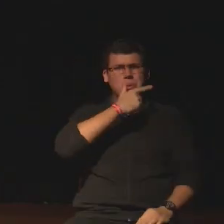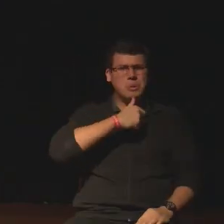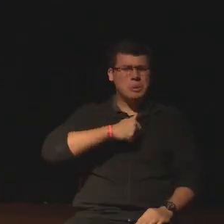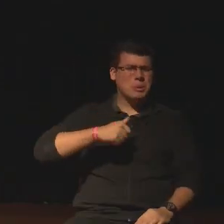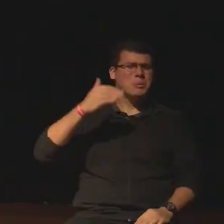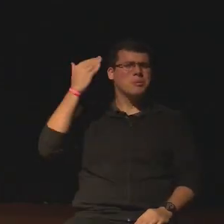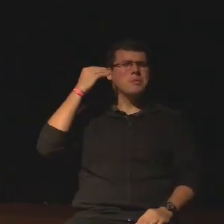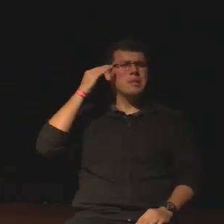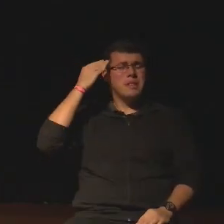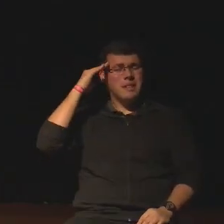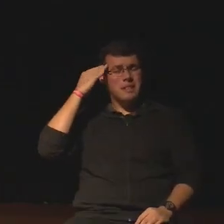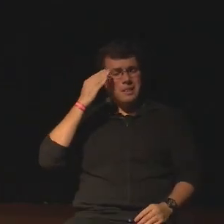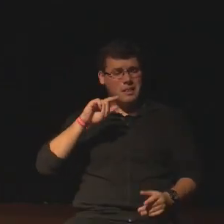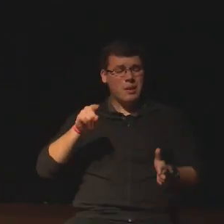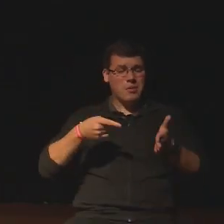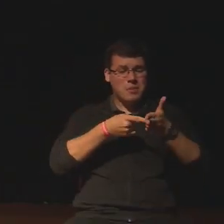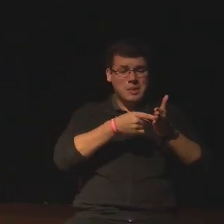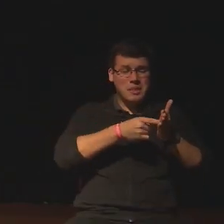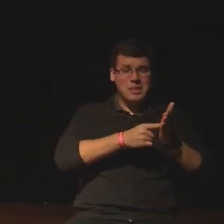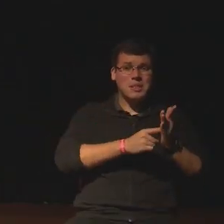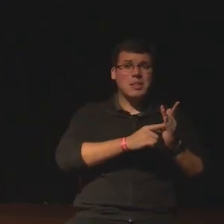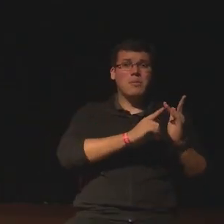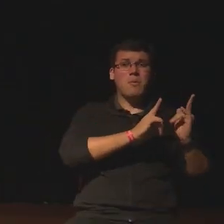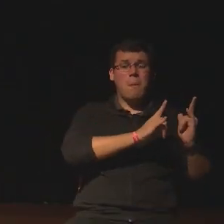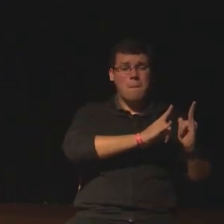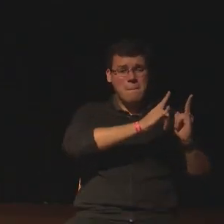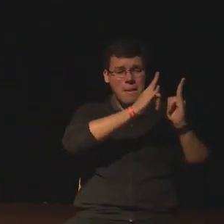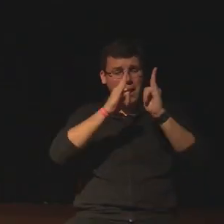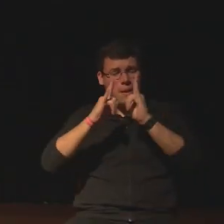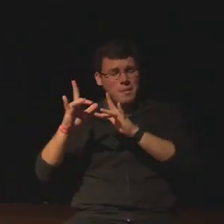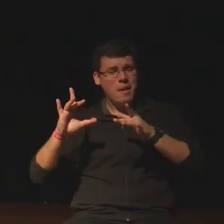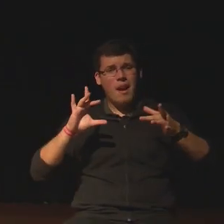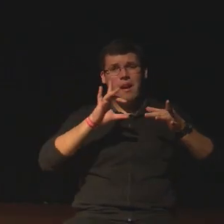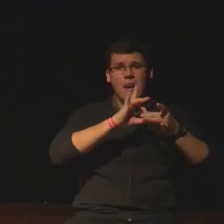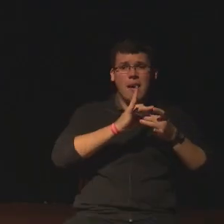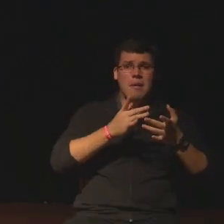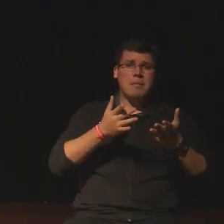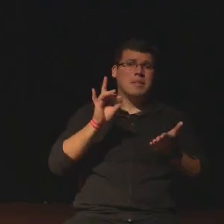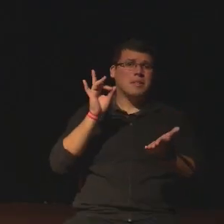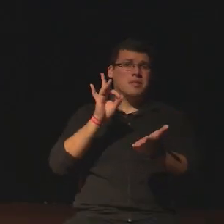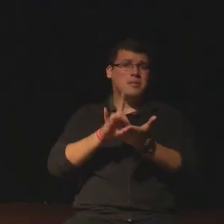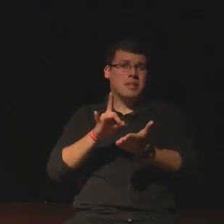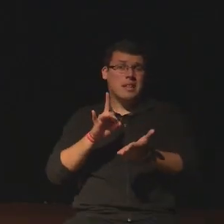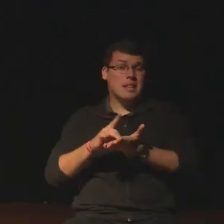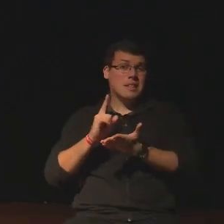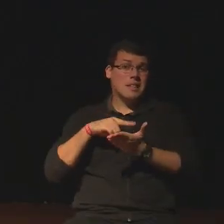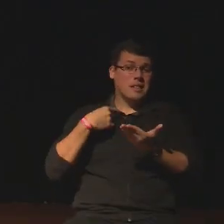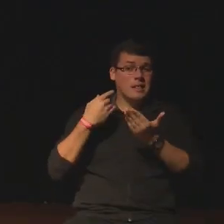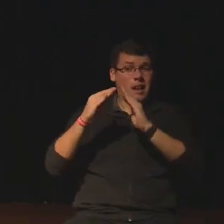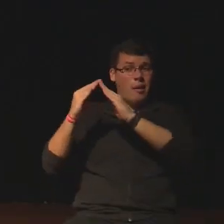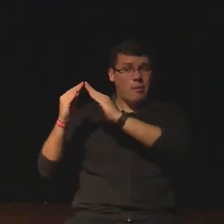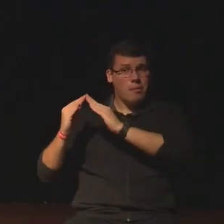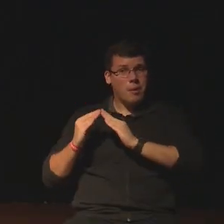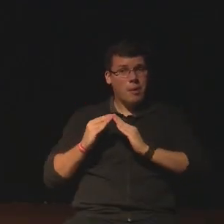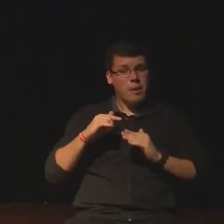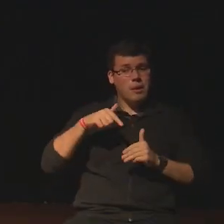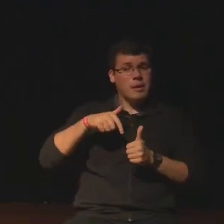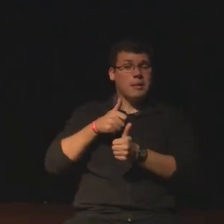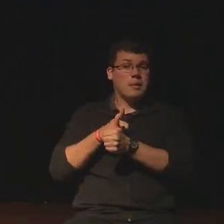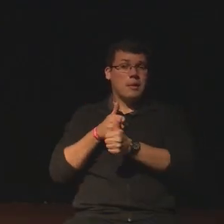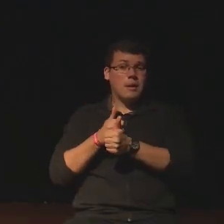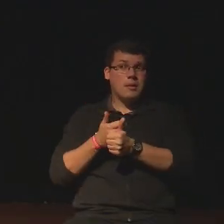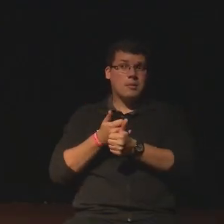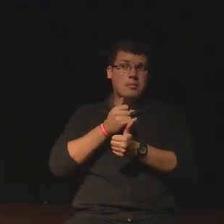dois prédios, mas realmente, para a gente que mora aqui, a minha quadra, por exemplo, vamos falar de